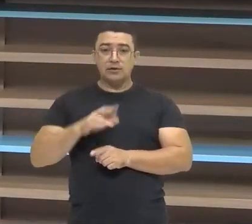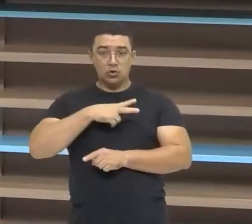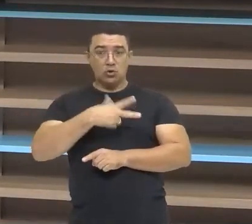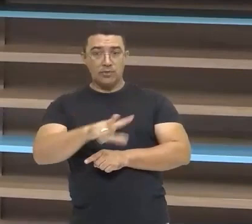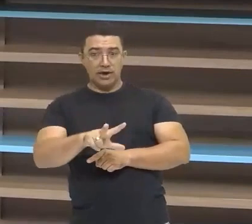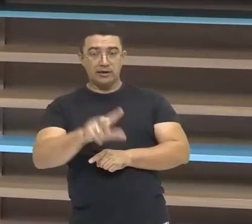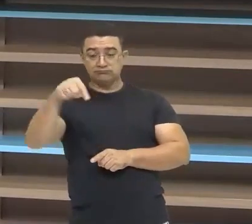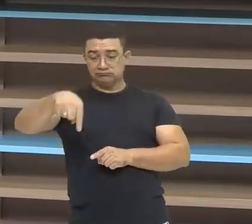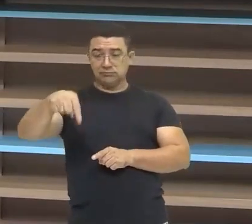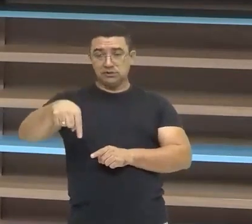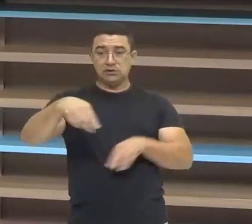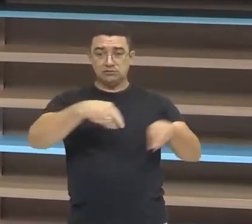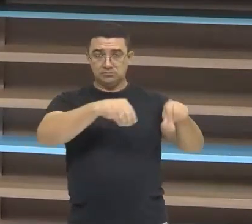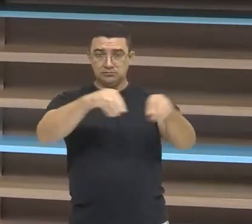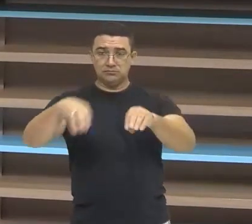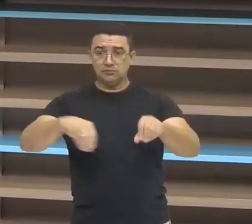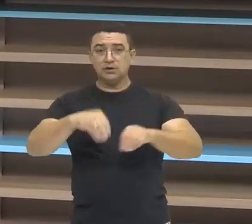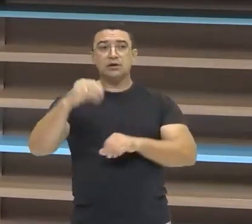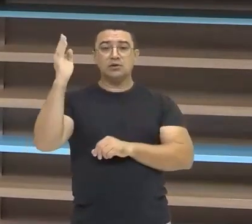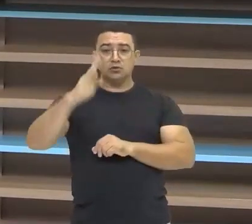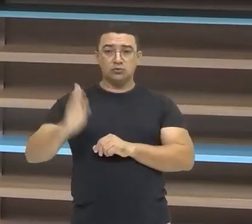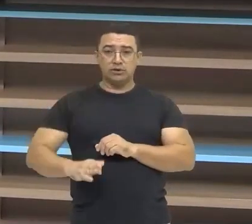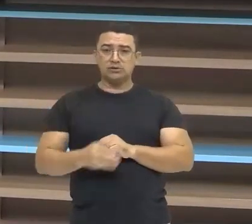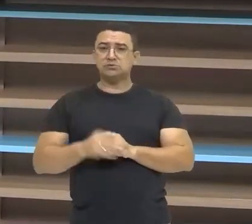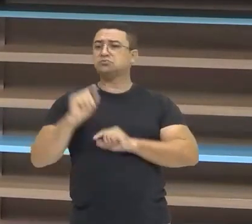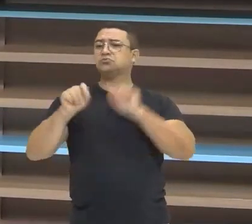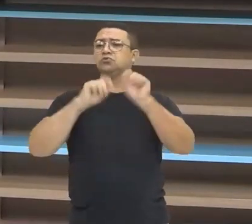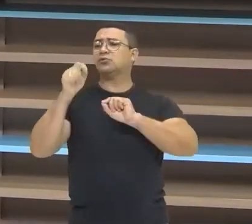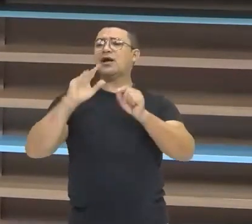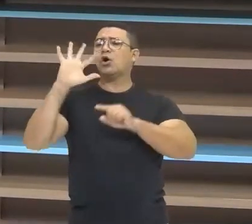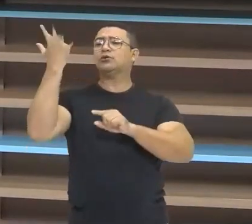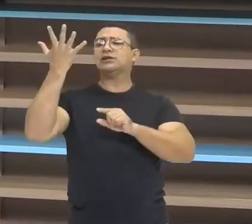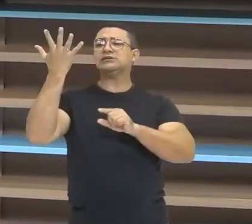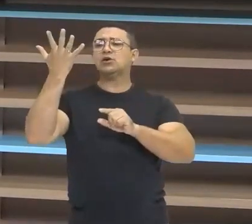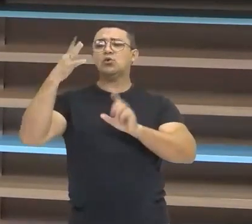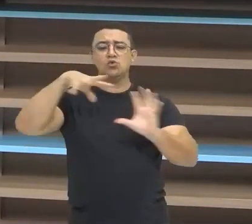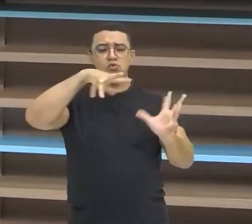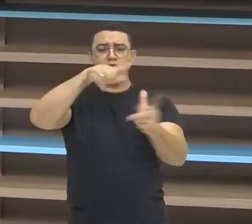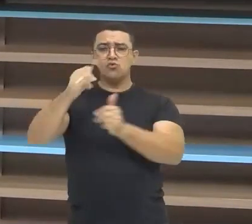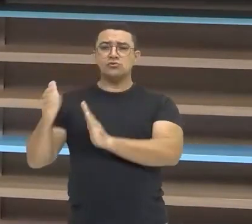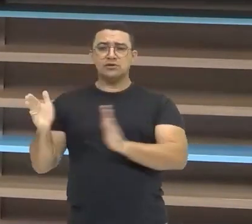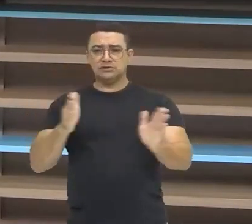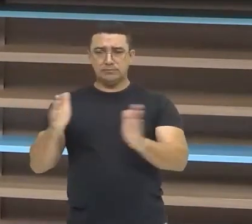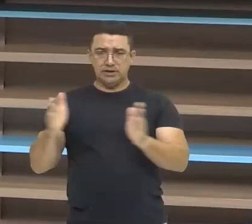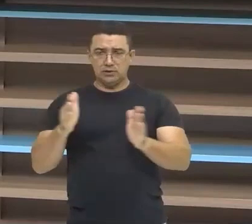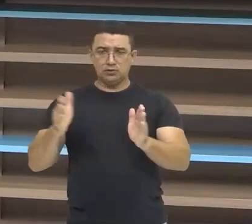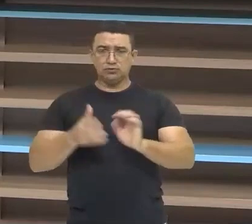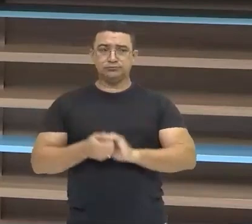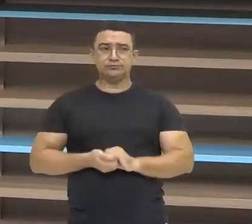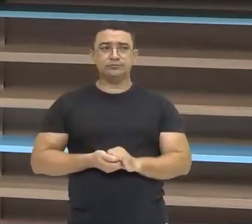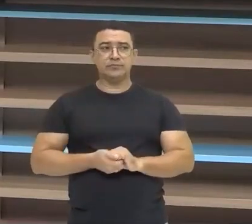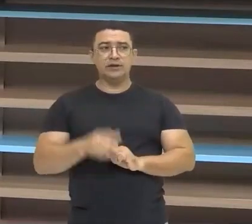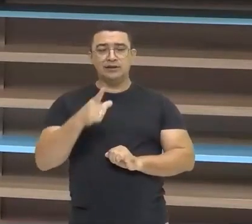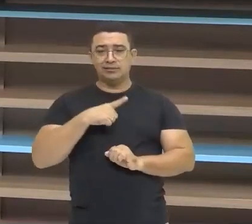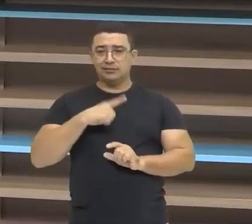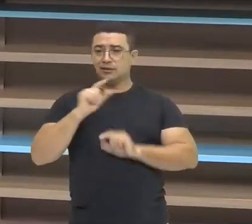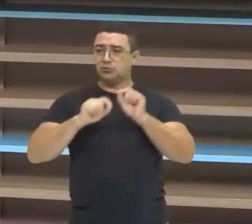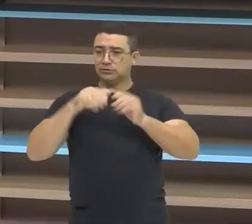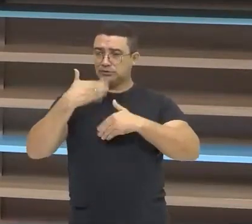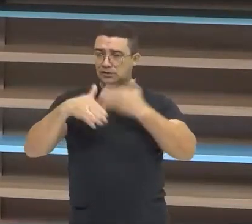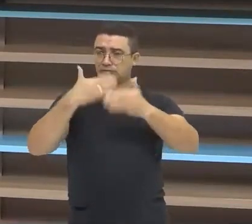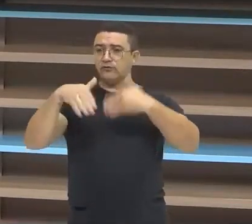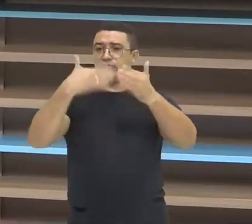cultura portuguesa em terras brasileiras, certo? O que está acontecendo no mundo nesse momento? Nesse momento nós temos